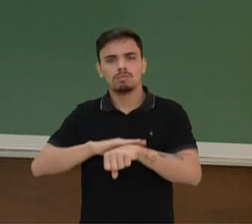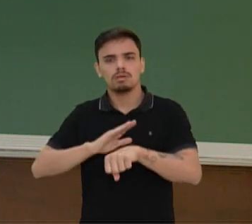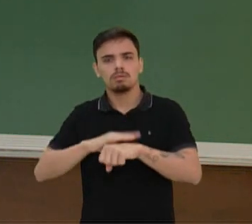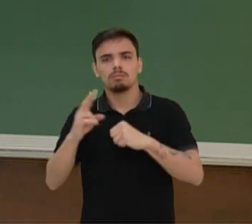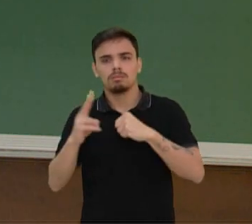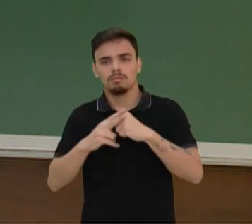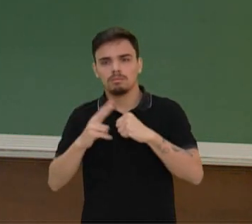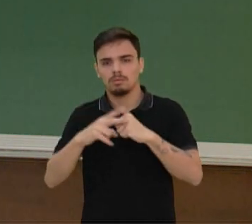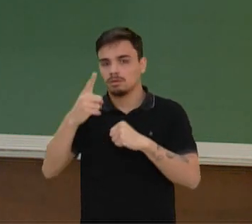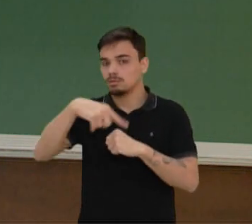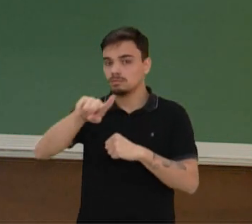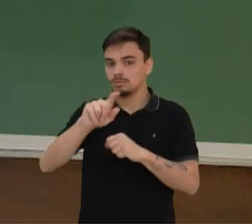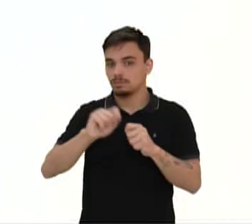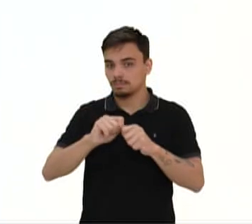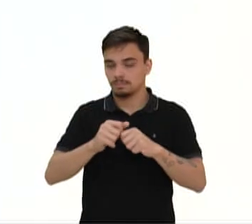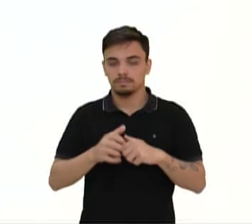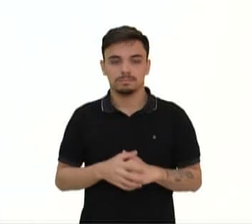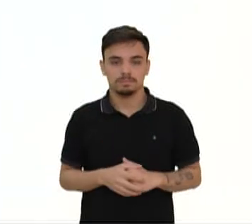verbal? Vamos lá?